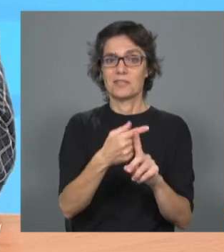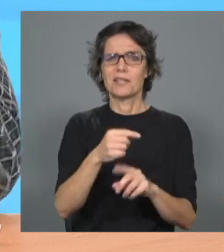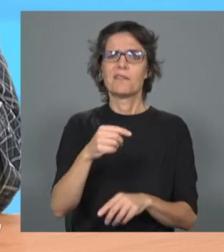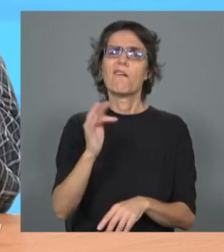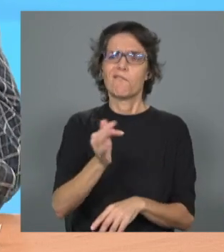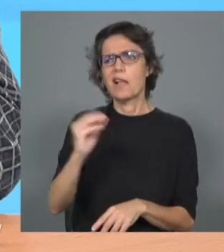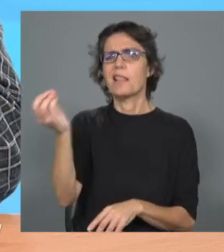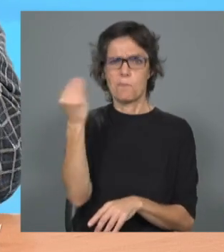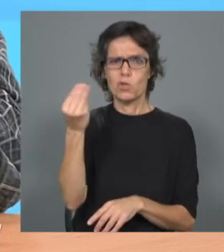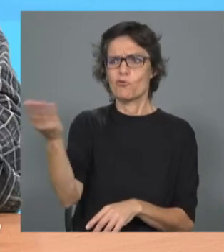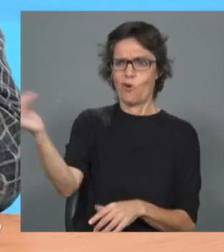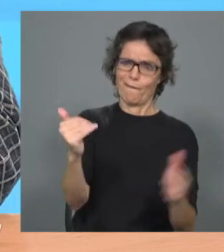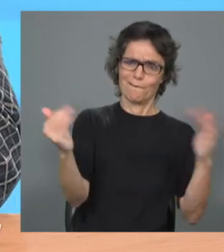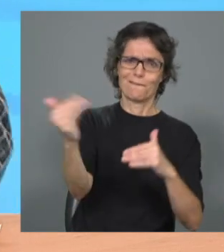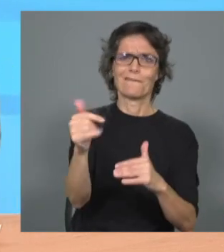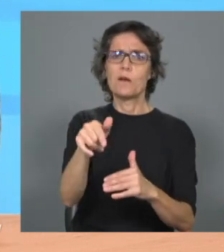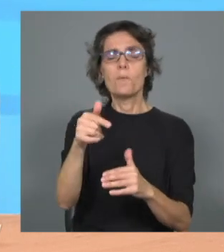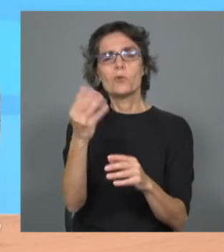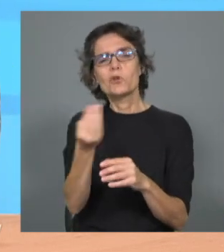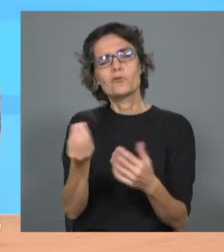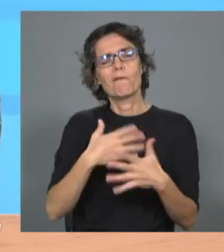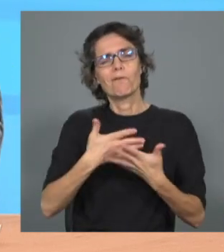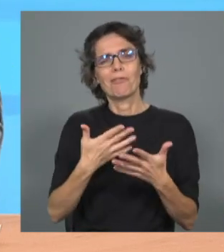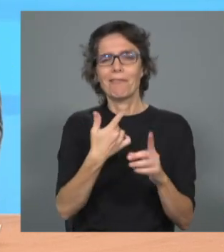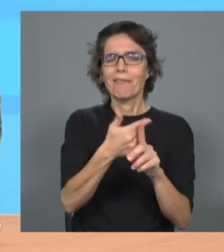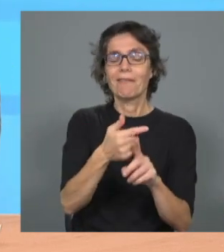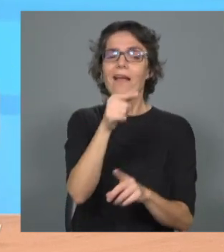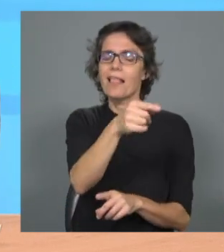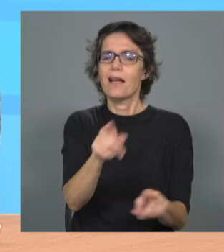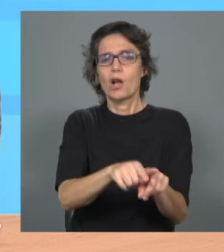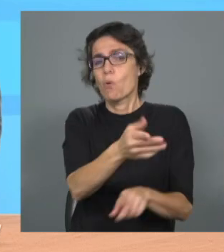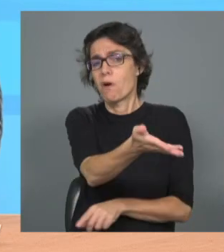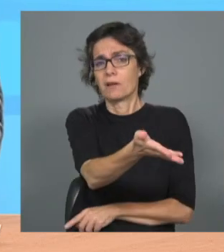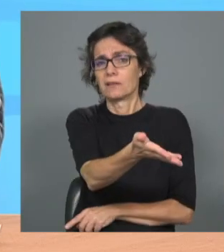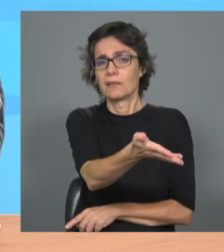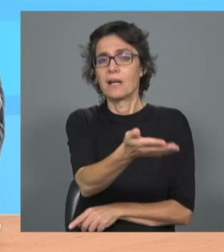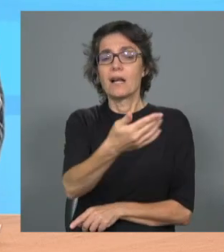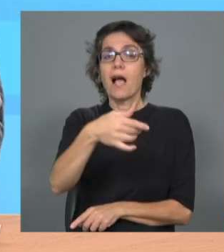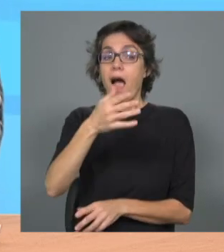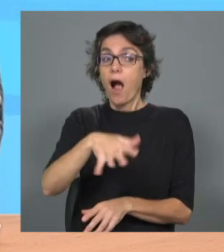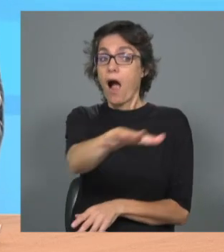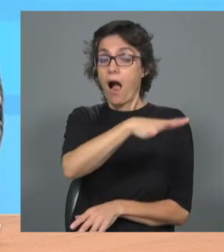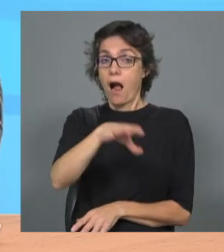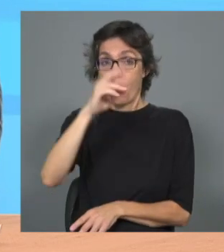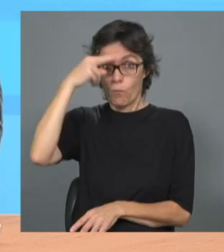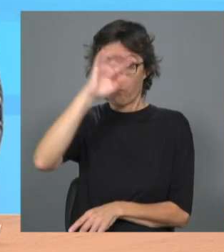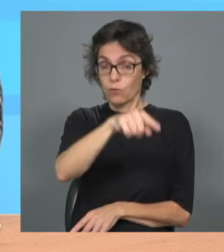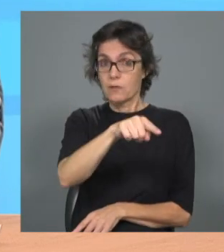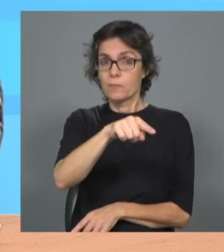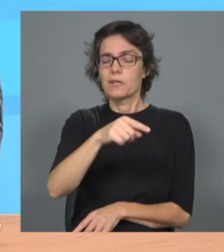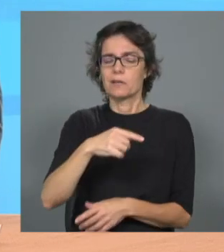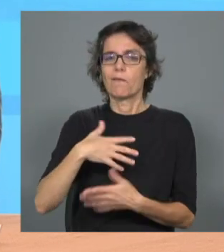se acolher uns aos outros, por se respeitar, por conviver. E ali não é diferente. Eu até diria que o povo moçambicano é muito